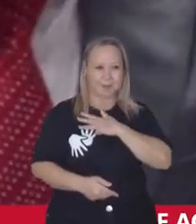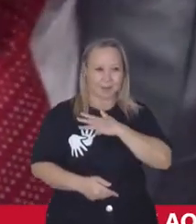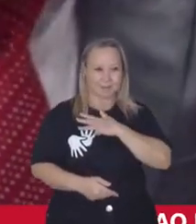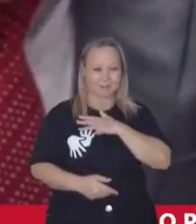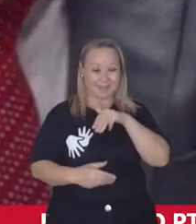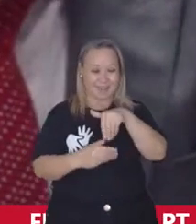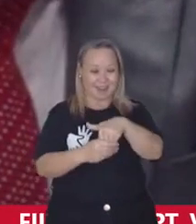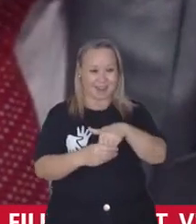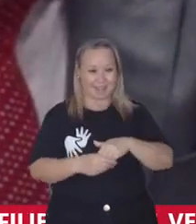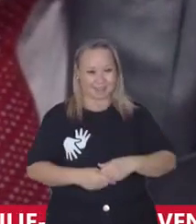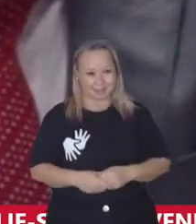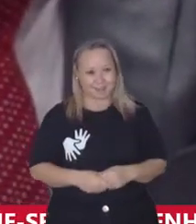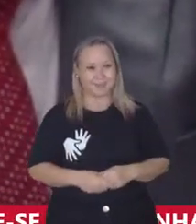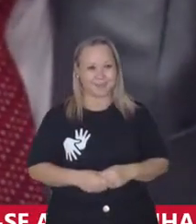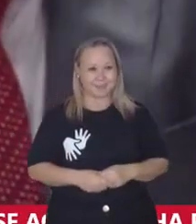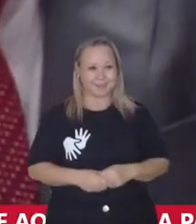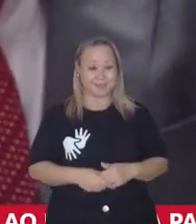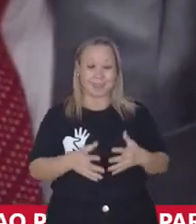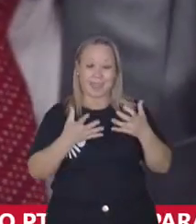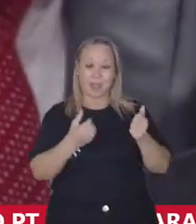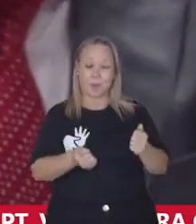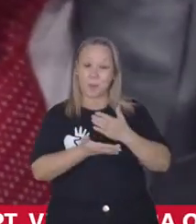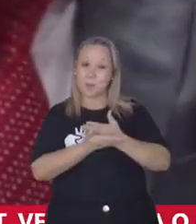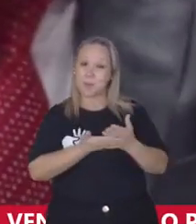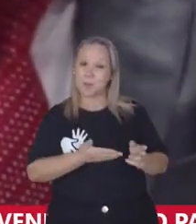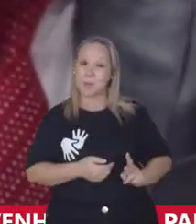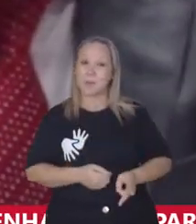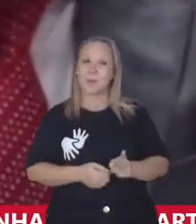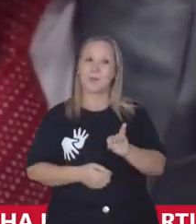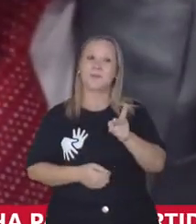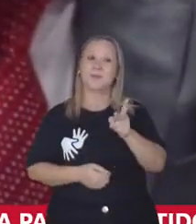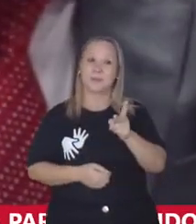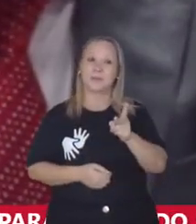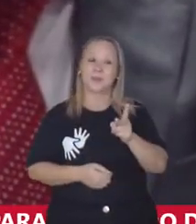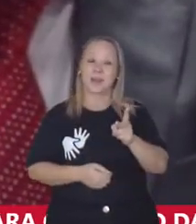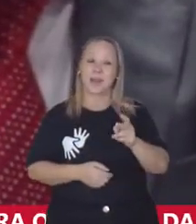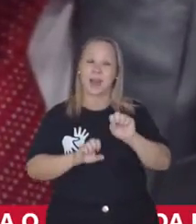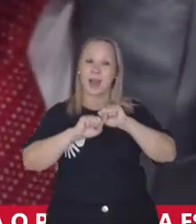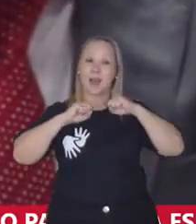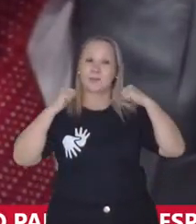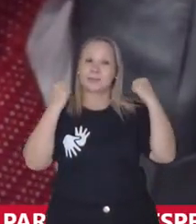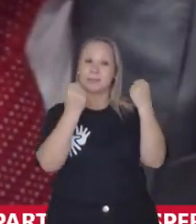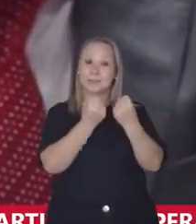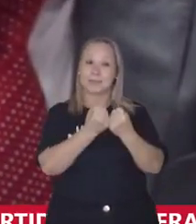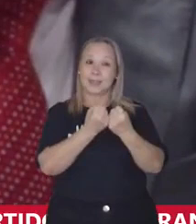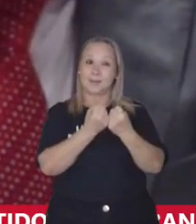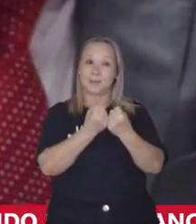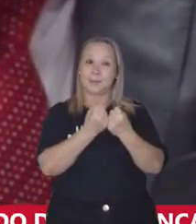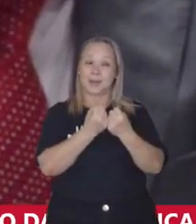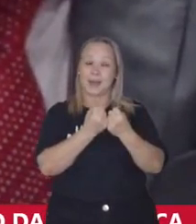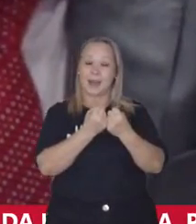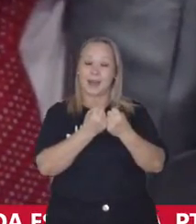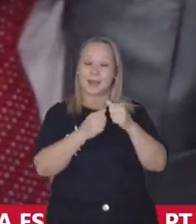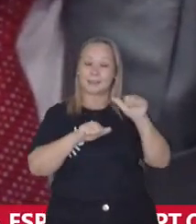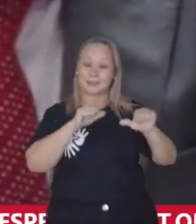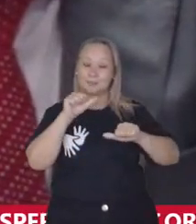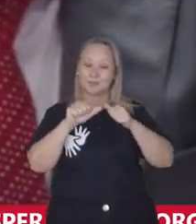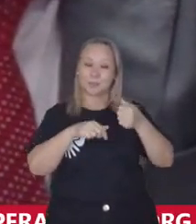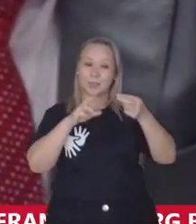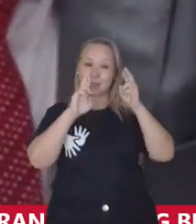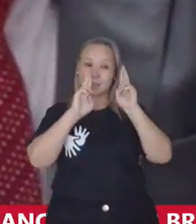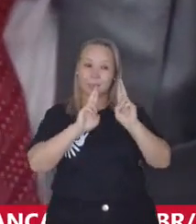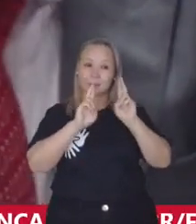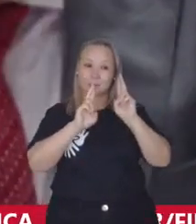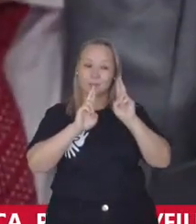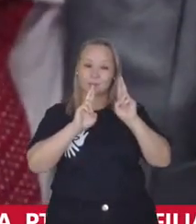Vamos dar continuidade ao seminário Resistência, Travessia e Esperança, do ponto